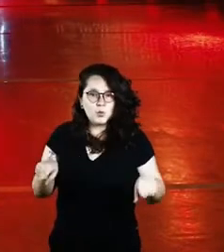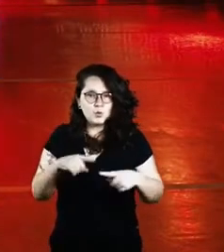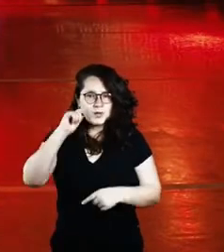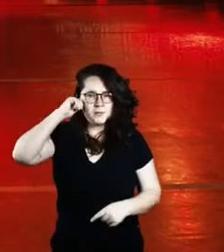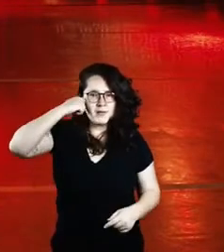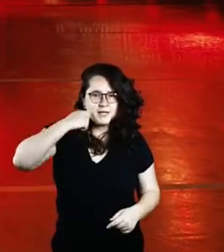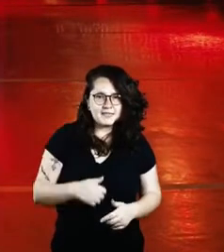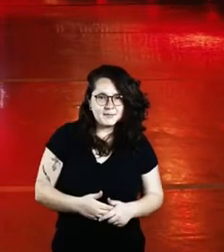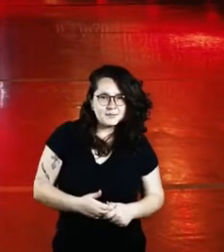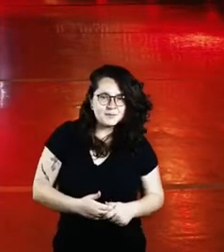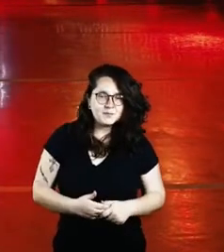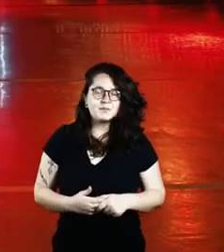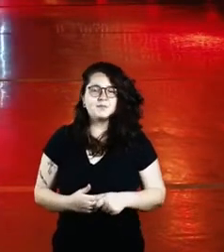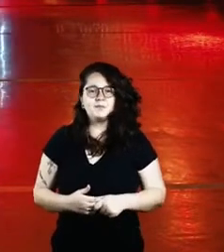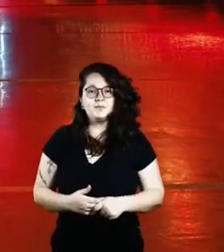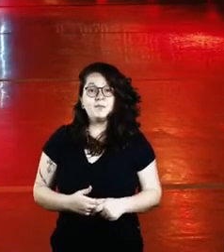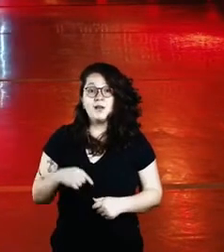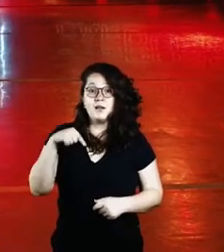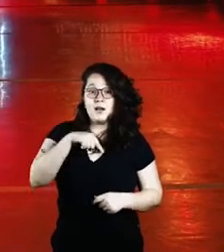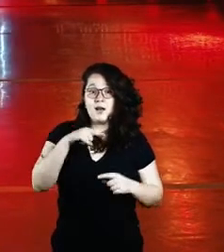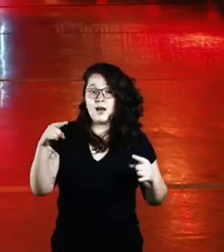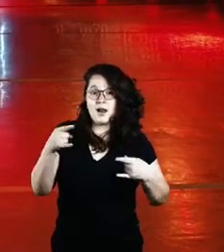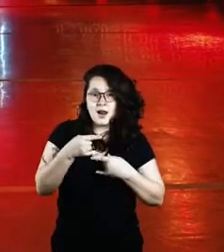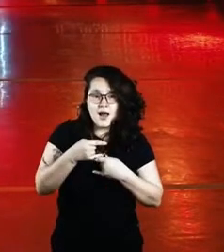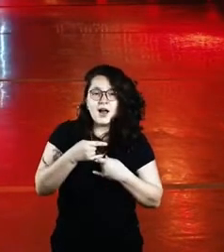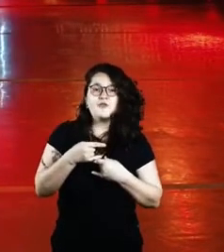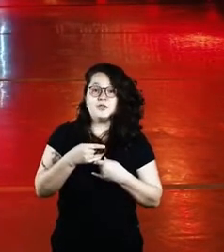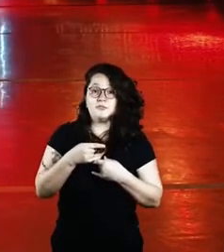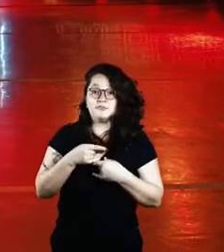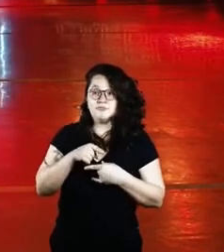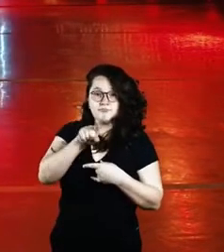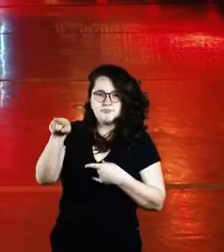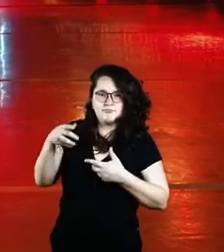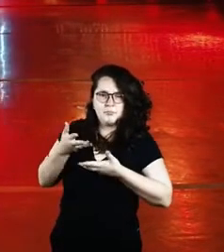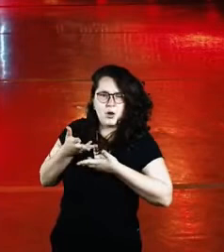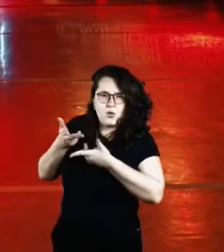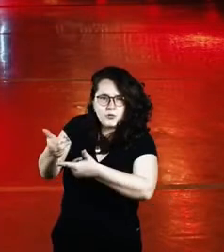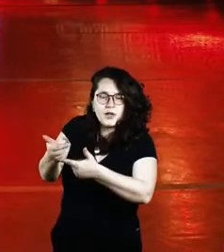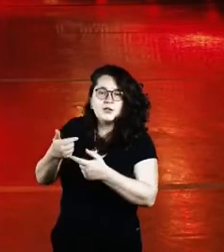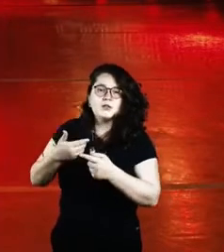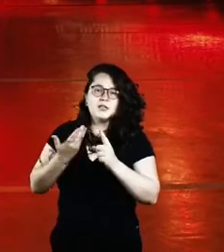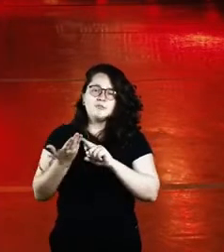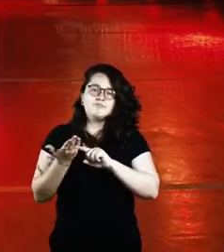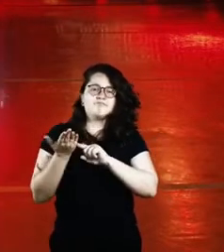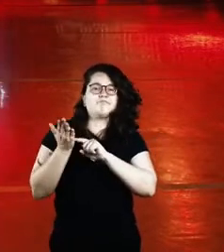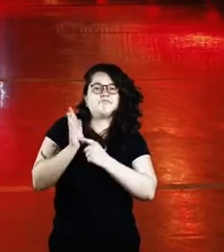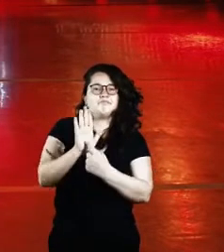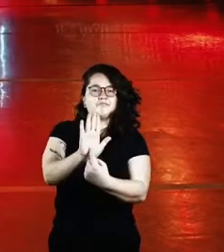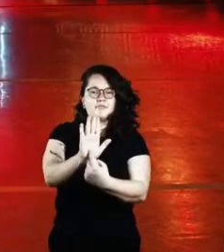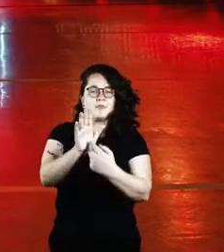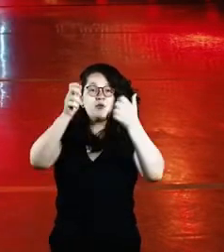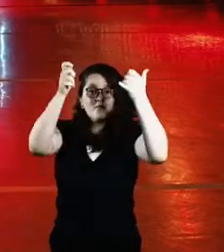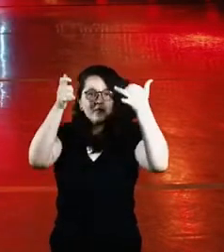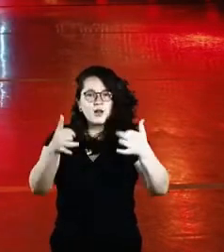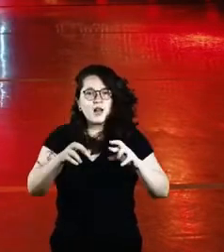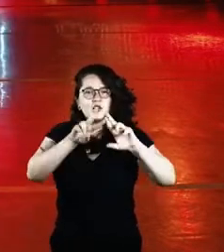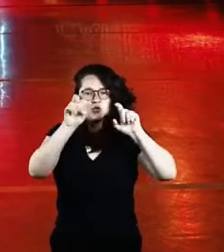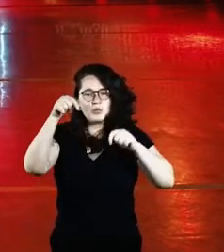ideia dessa live, quando eu fui convidado e quando fui me apresentado para que falasse do Bixiga,